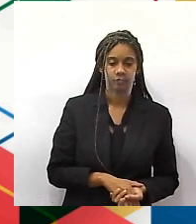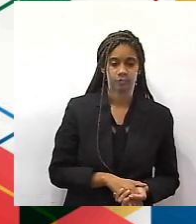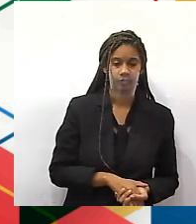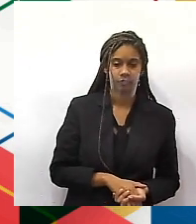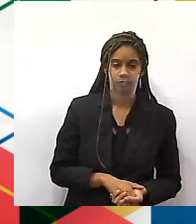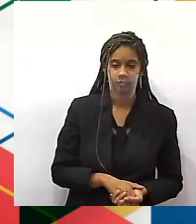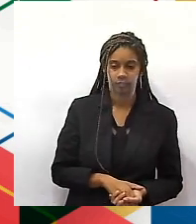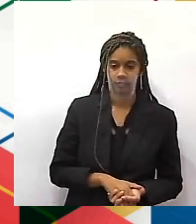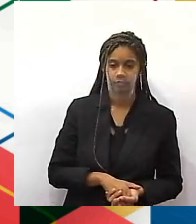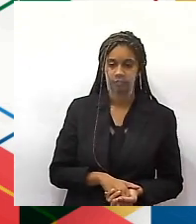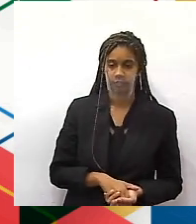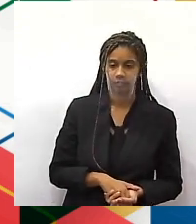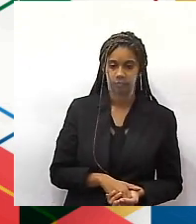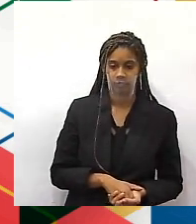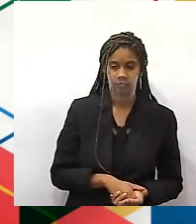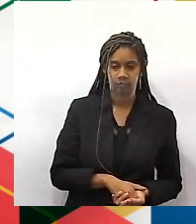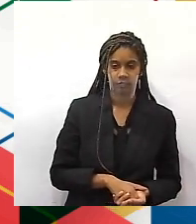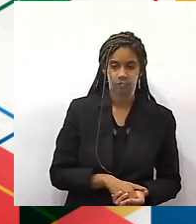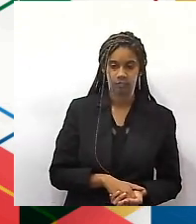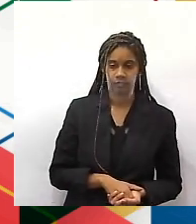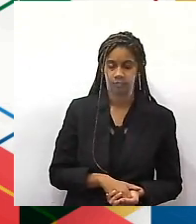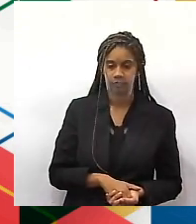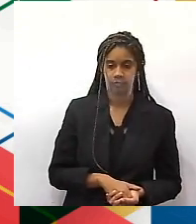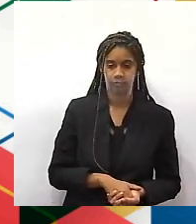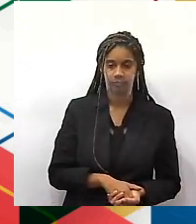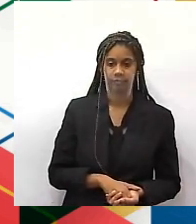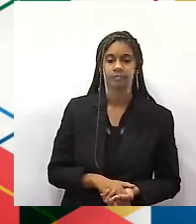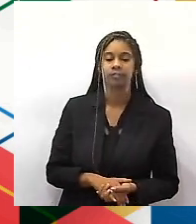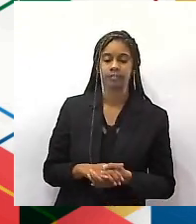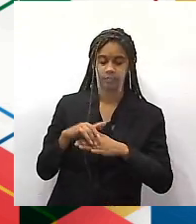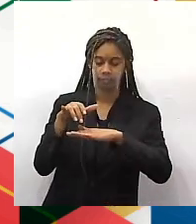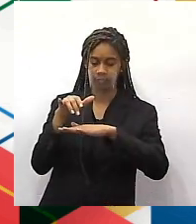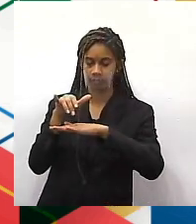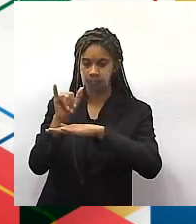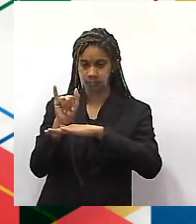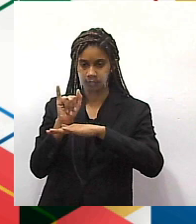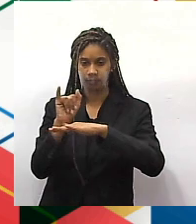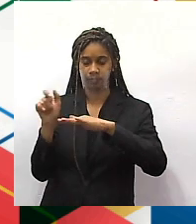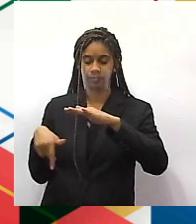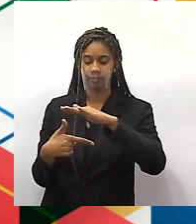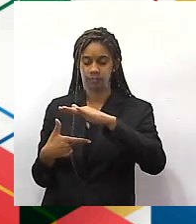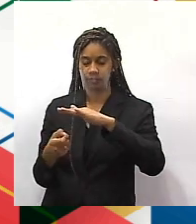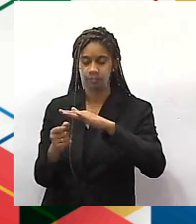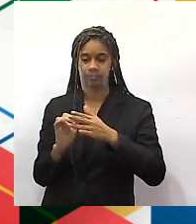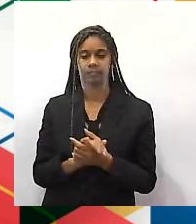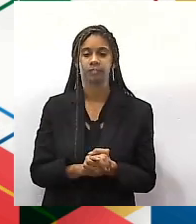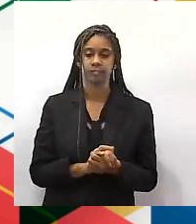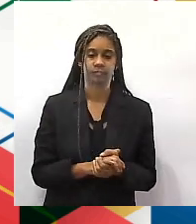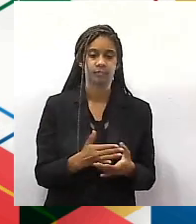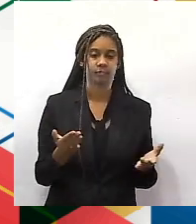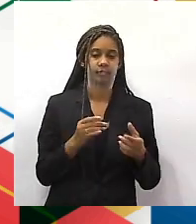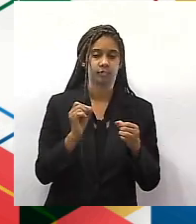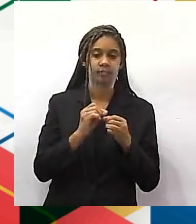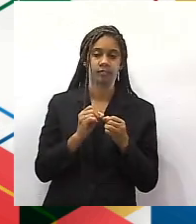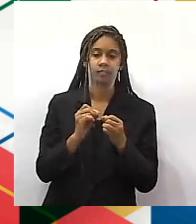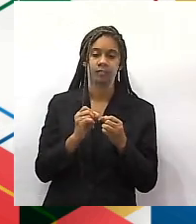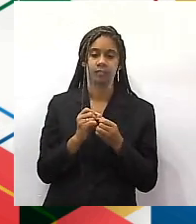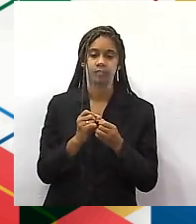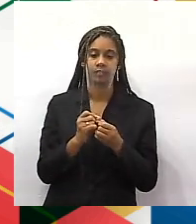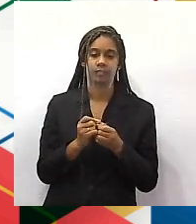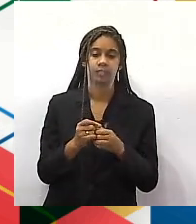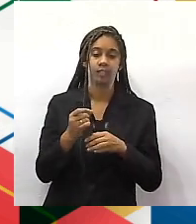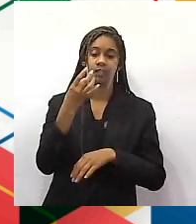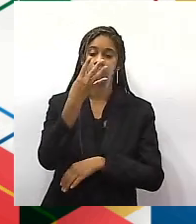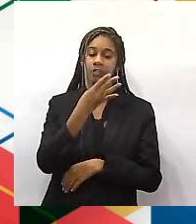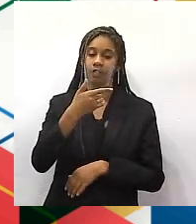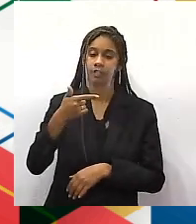transversal é o 20. Então, y está para 20. E aqui eu faço a minha proporcionalidade. Essa vai ser a